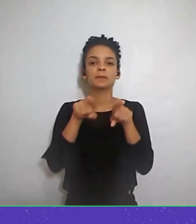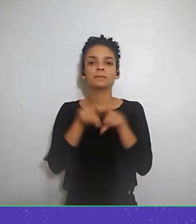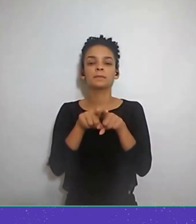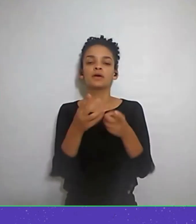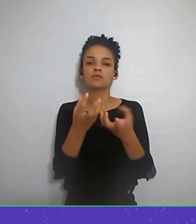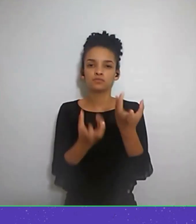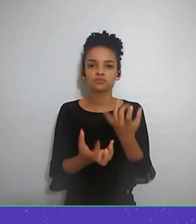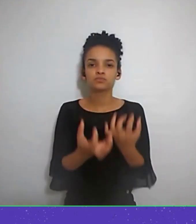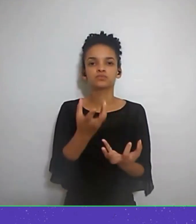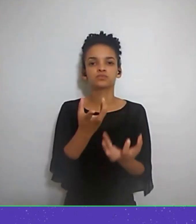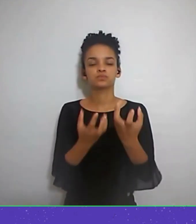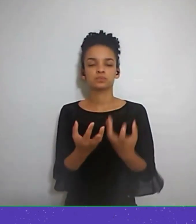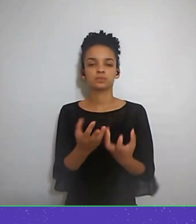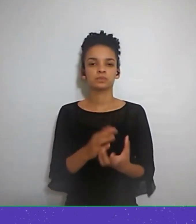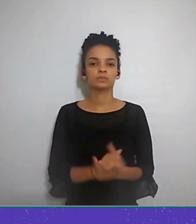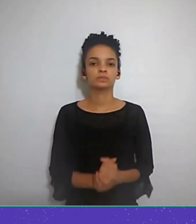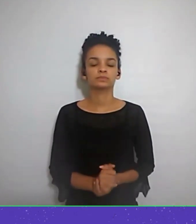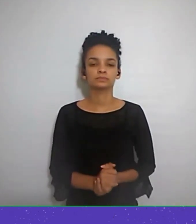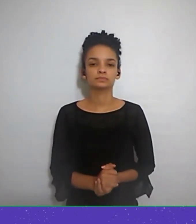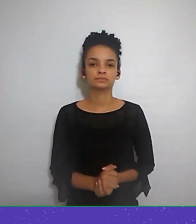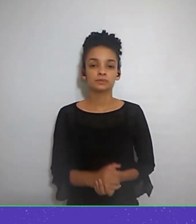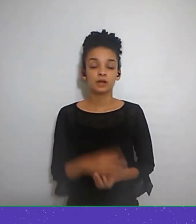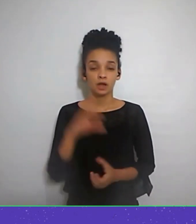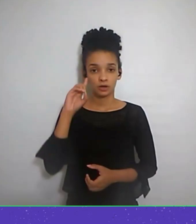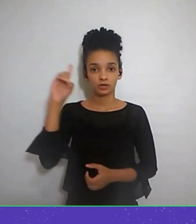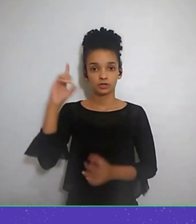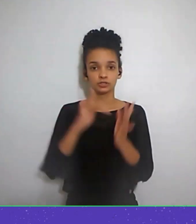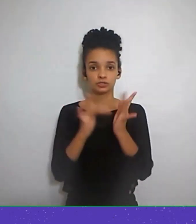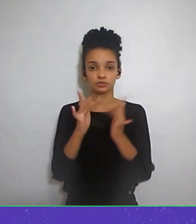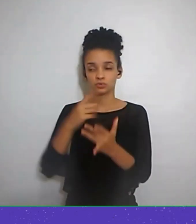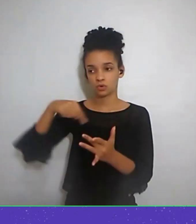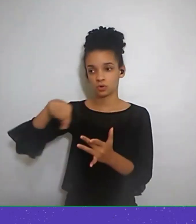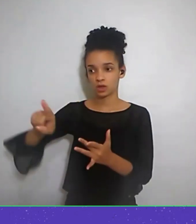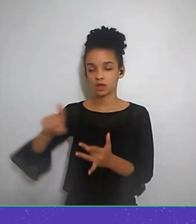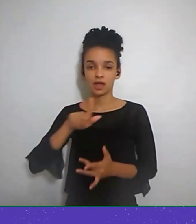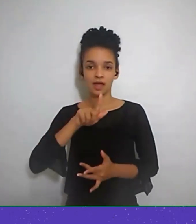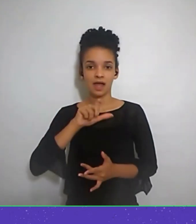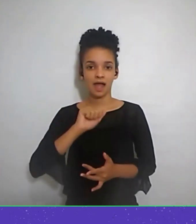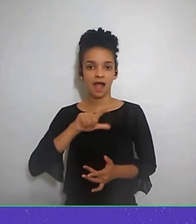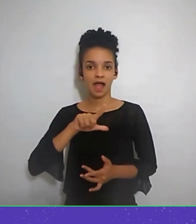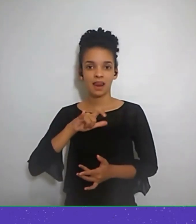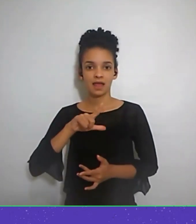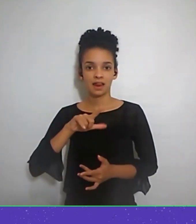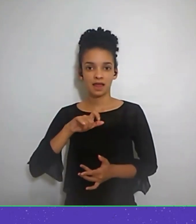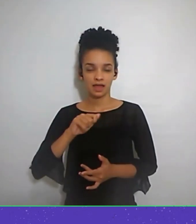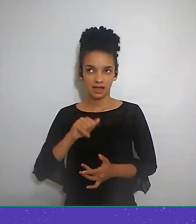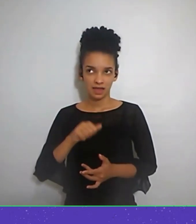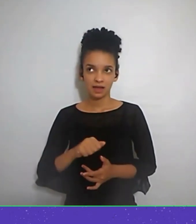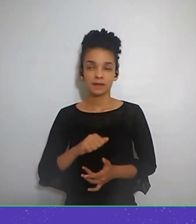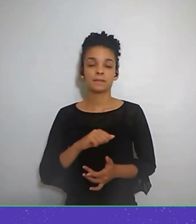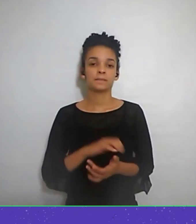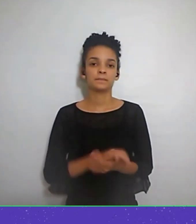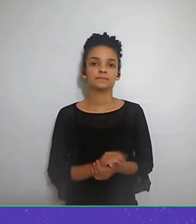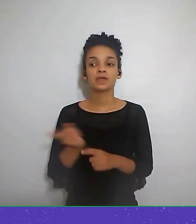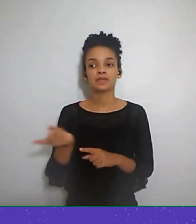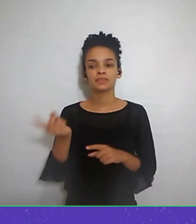em que Jesus foi para Galileia, da Galileia para Jordão, para que João o